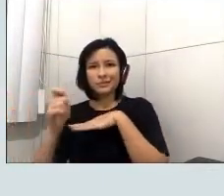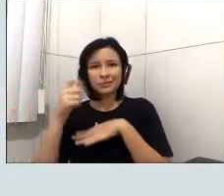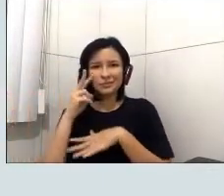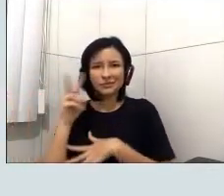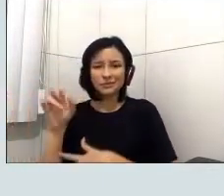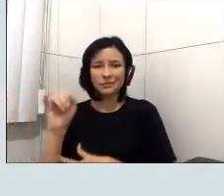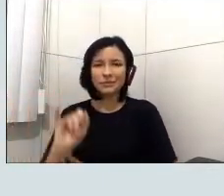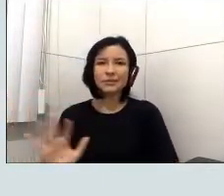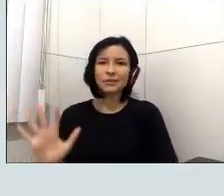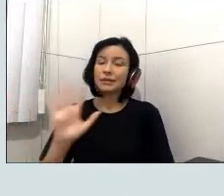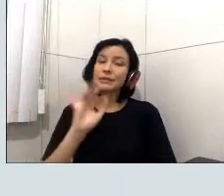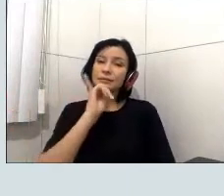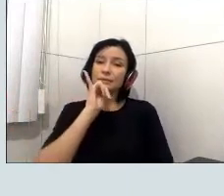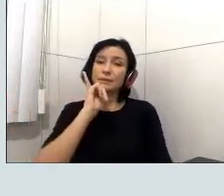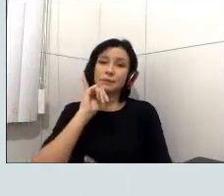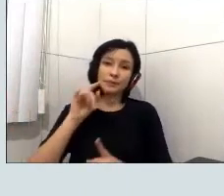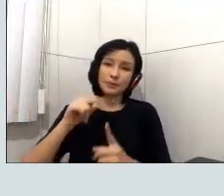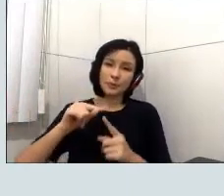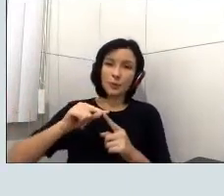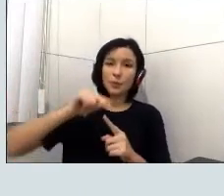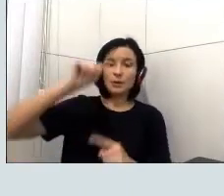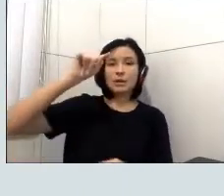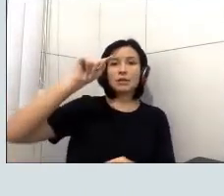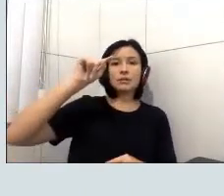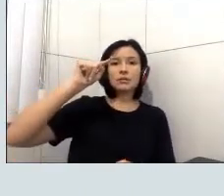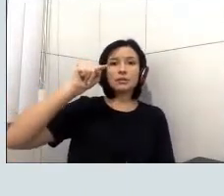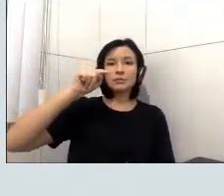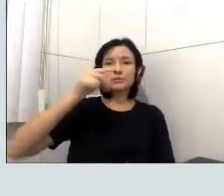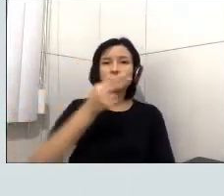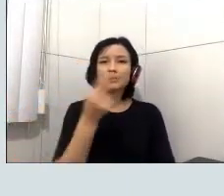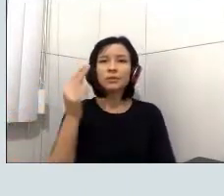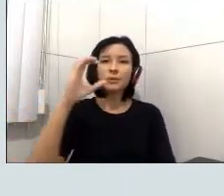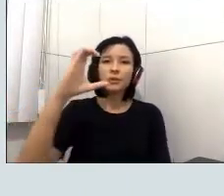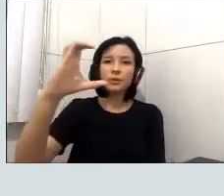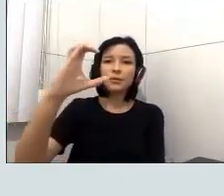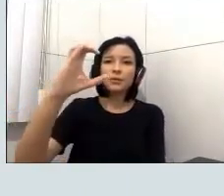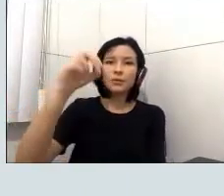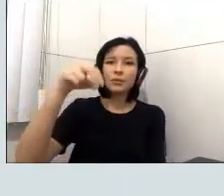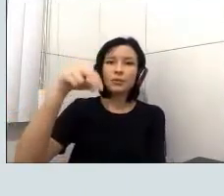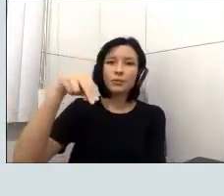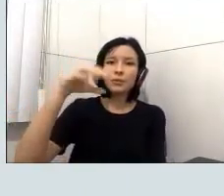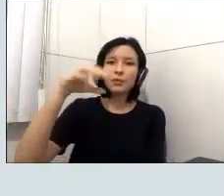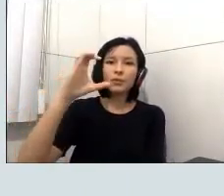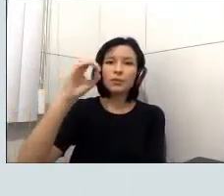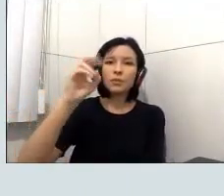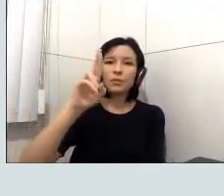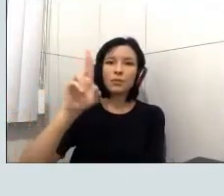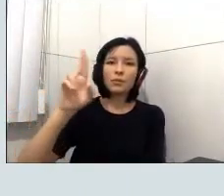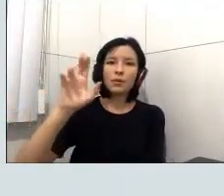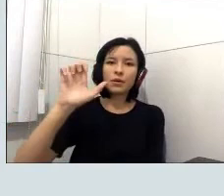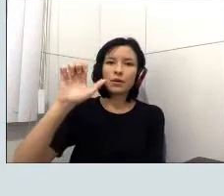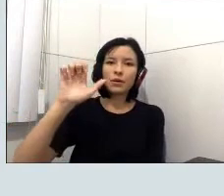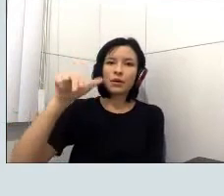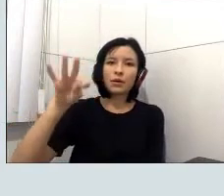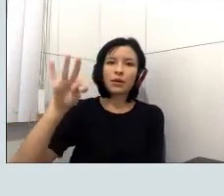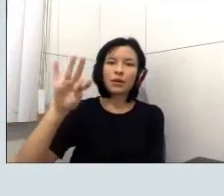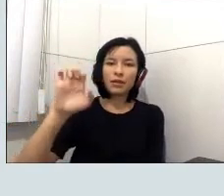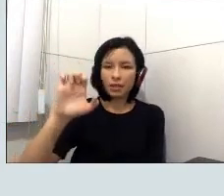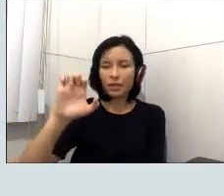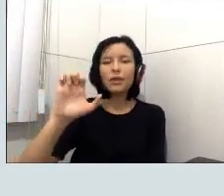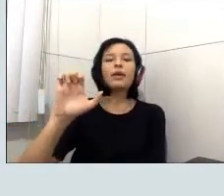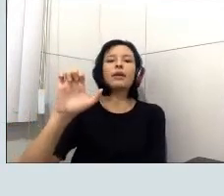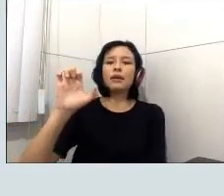Uma reta concorrente com um plano, num ponto P, é perpendicular ao plano se